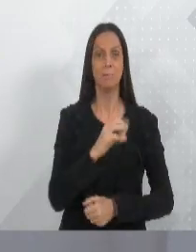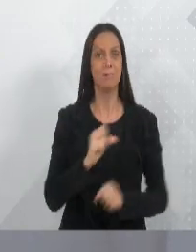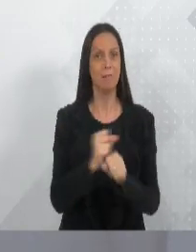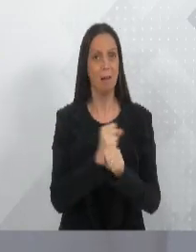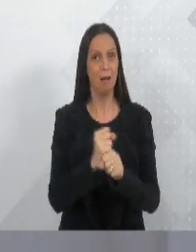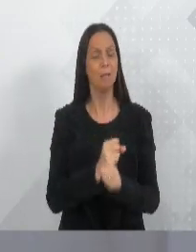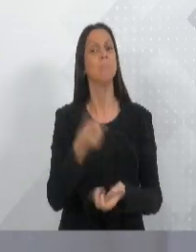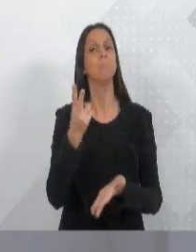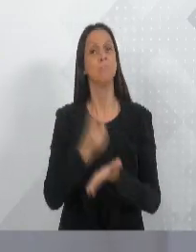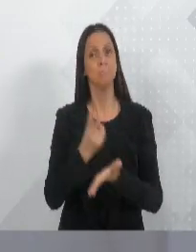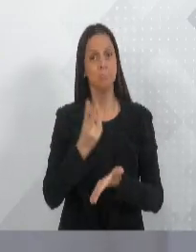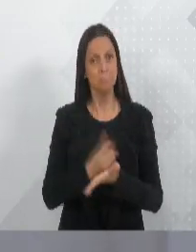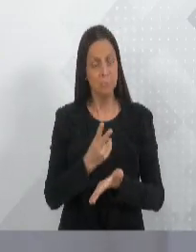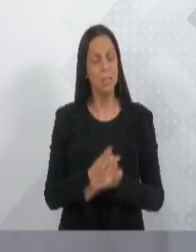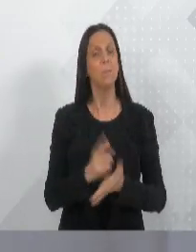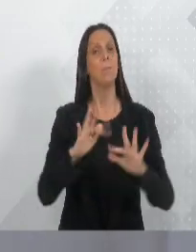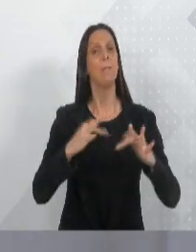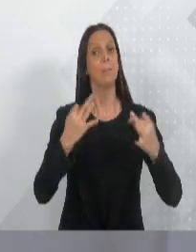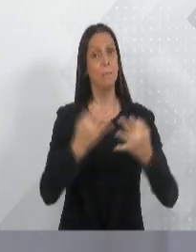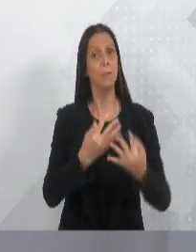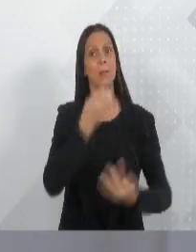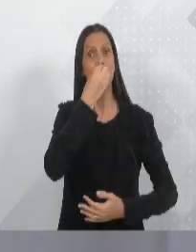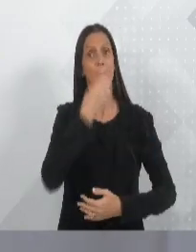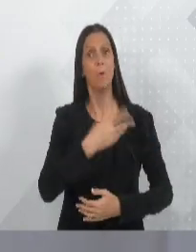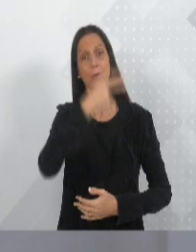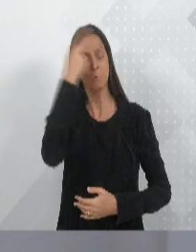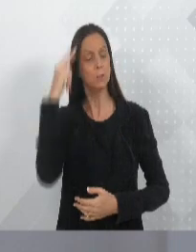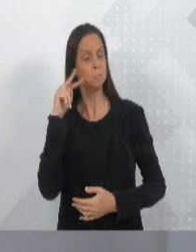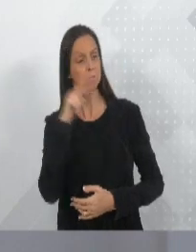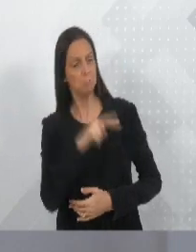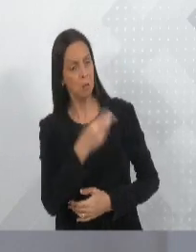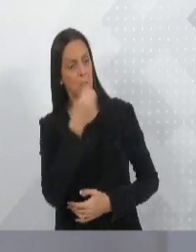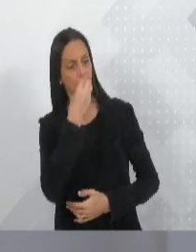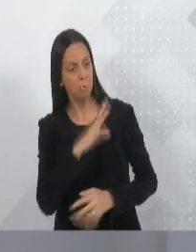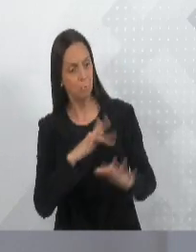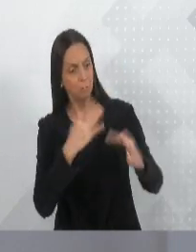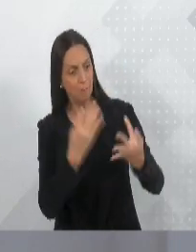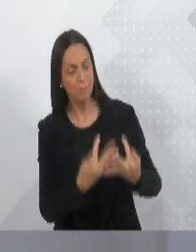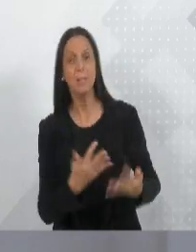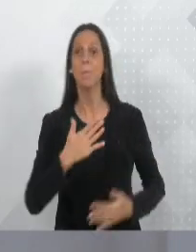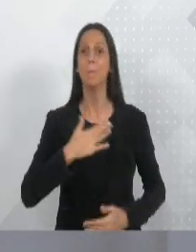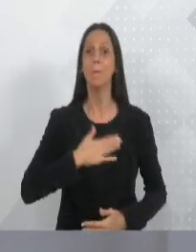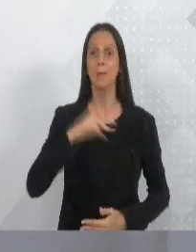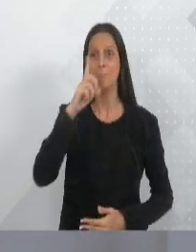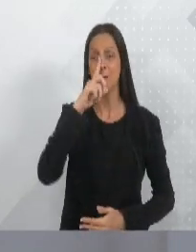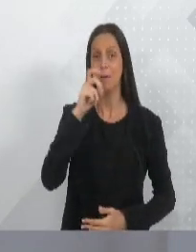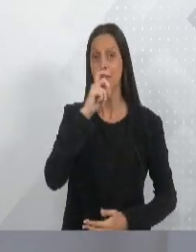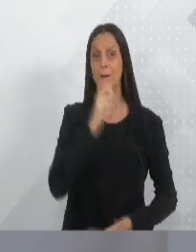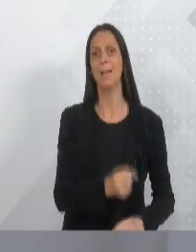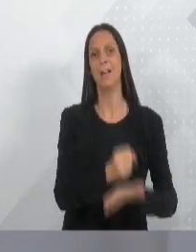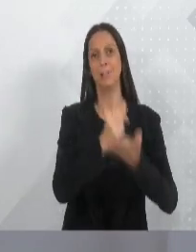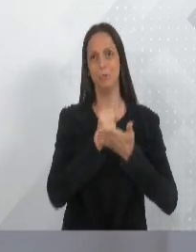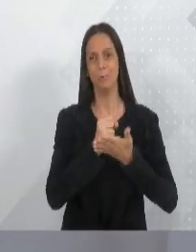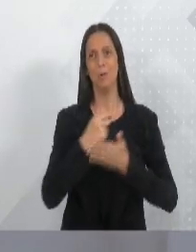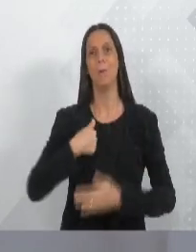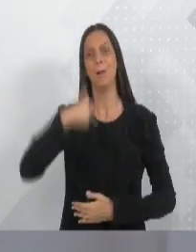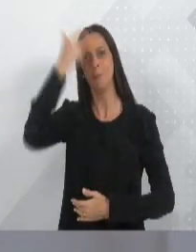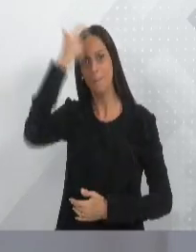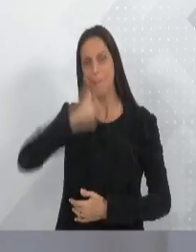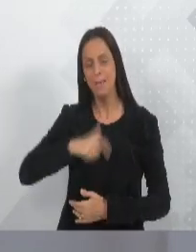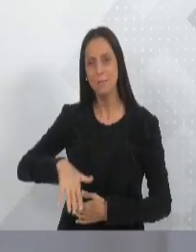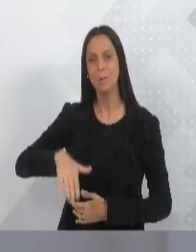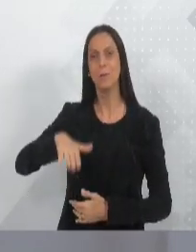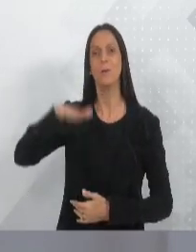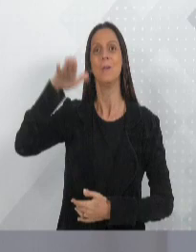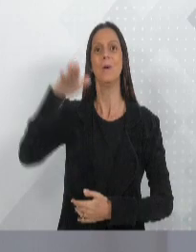uma reputação muito boa e com certeza o meu pai e a minha mãe contribuíram grandemente para eu ser uma pessoa bem Vista na minha